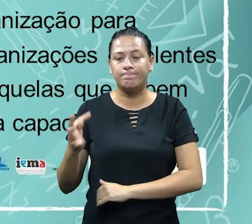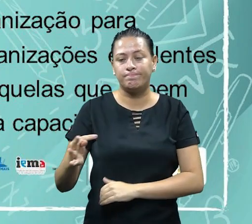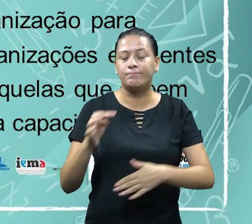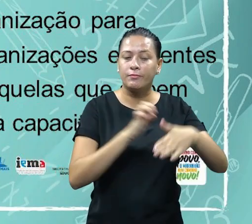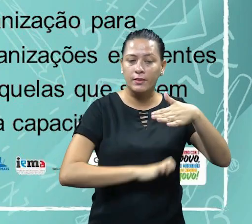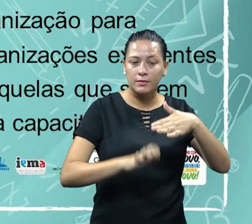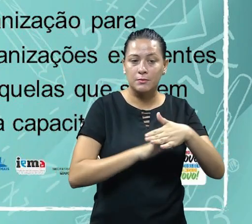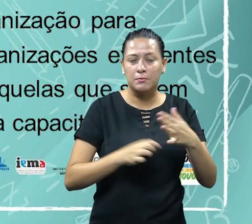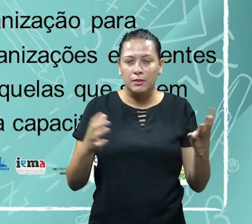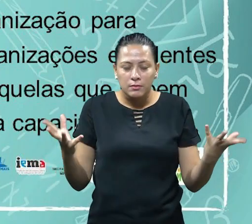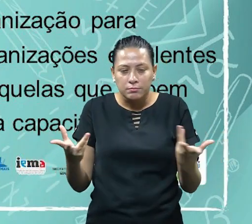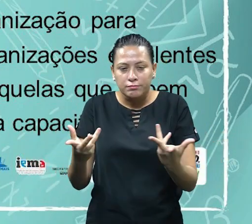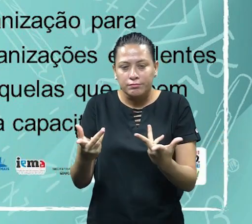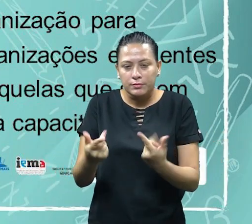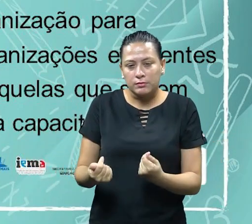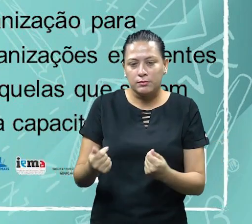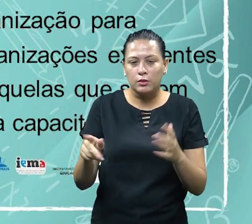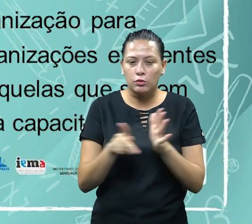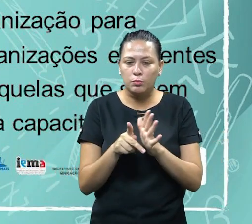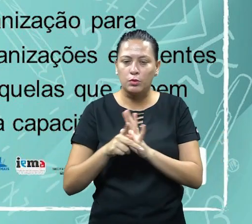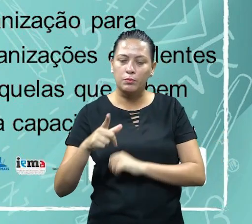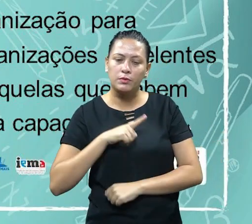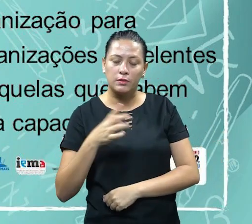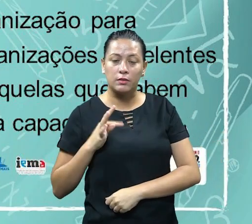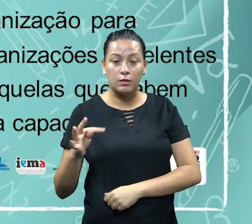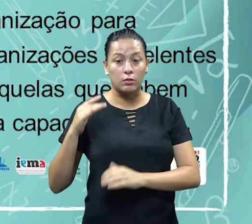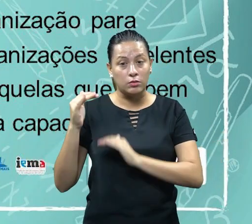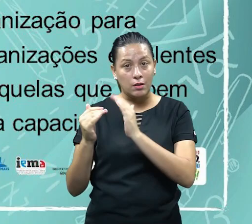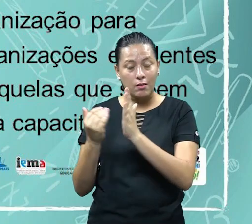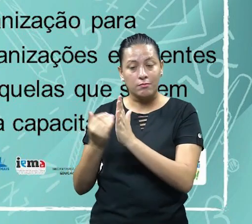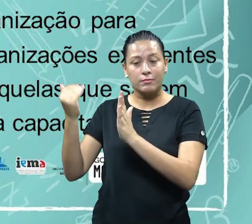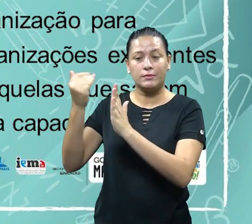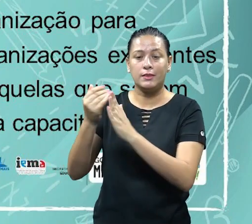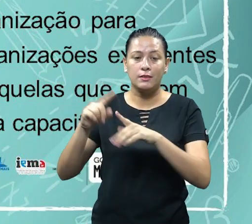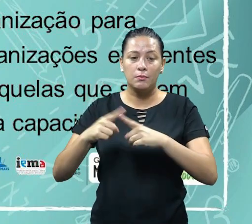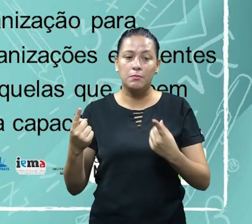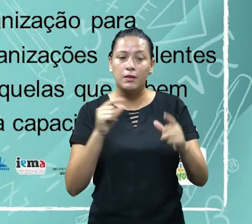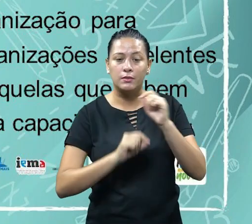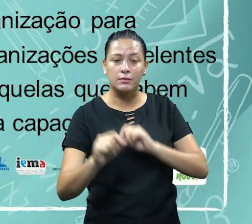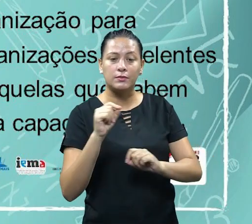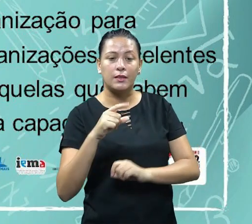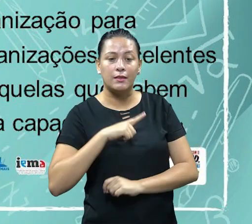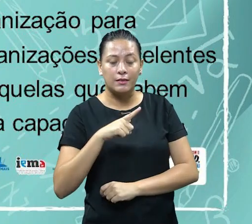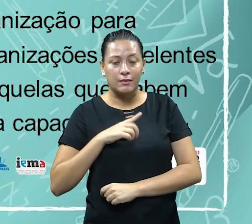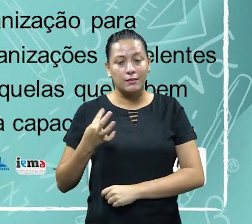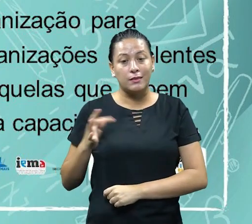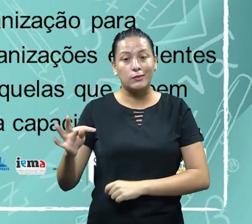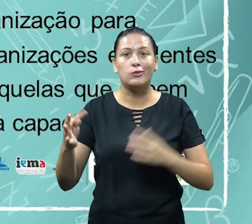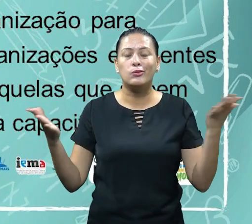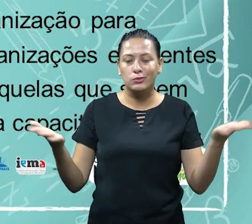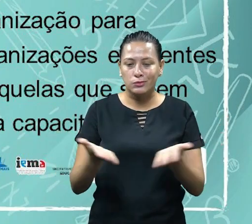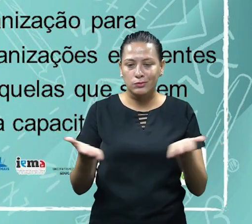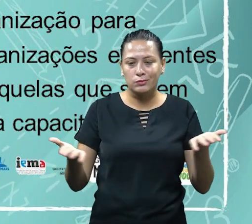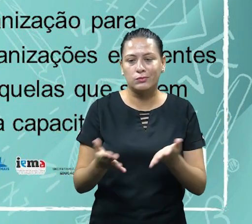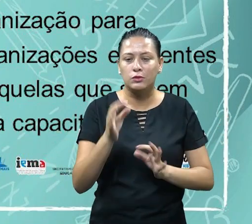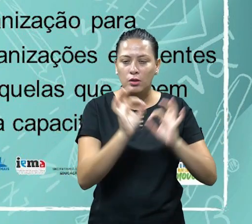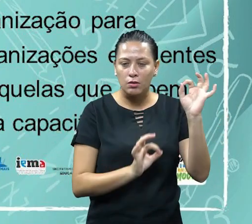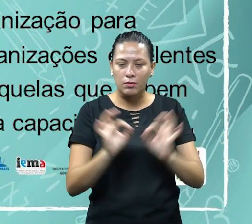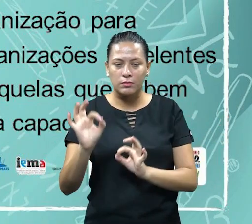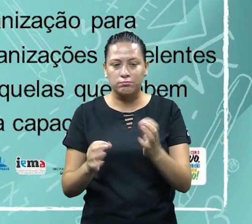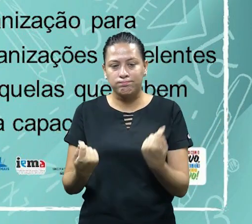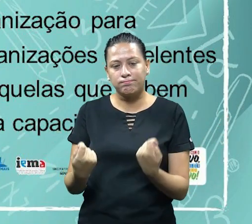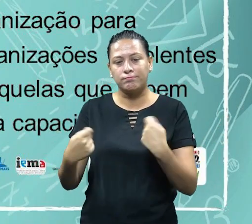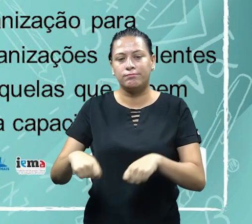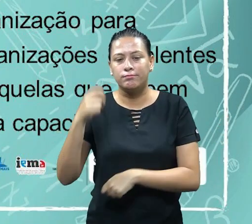Organizações excelentes não são as que detêm a tecnologia mais avançada, mas aquelas que sabem extrair o máximo de suas tecnologias atuais. O preparo